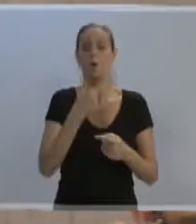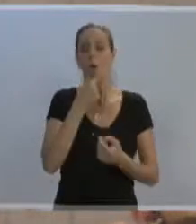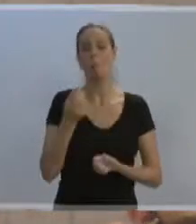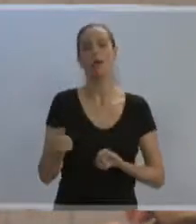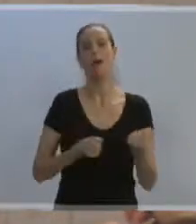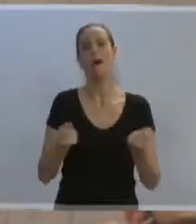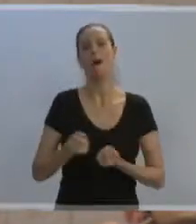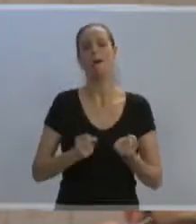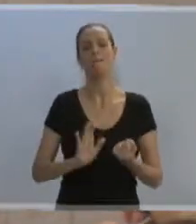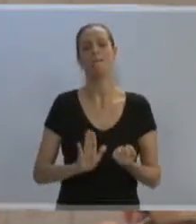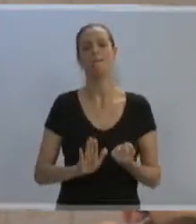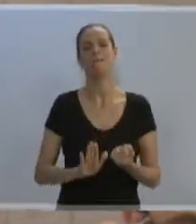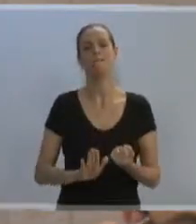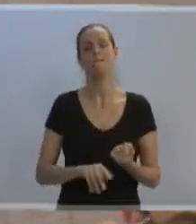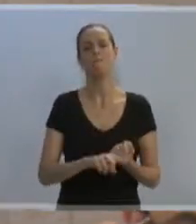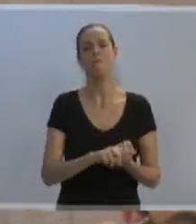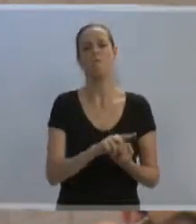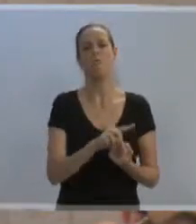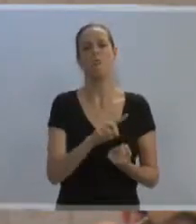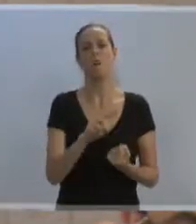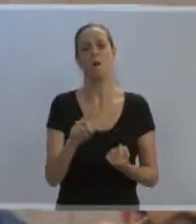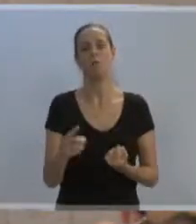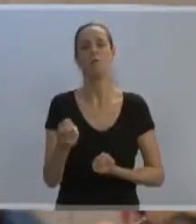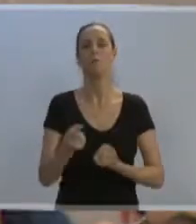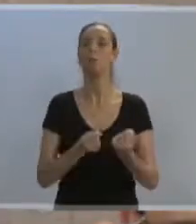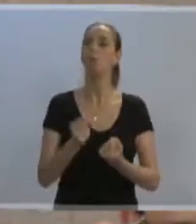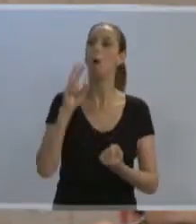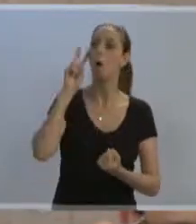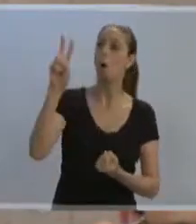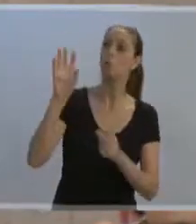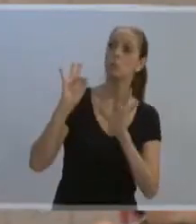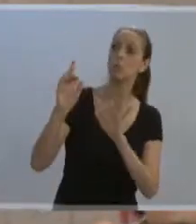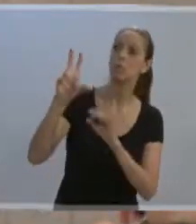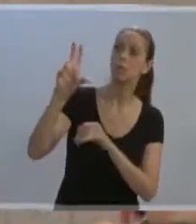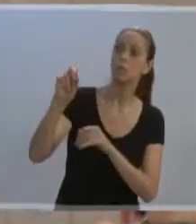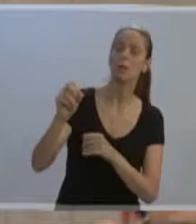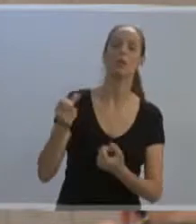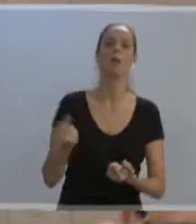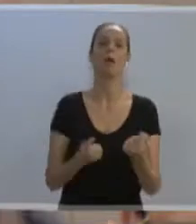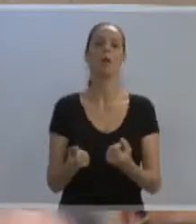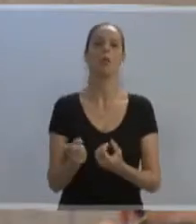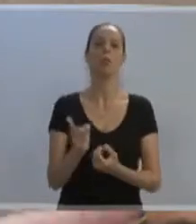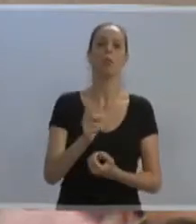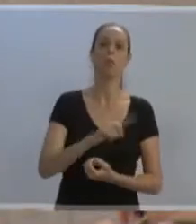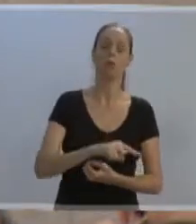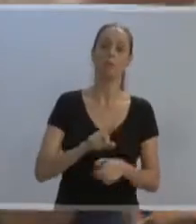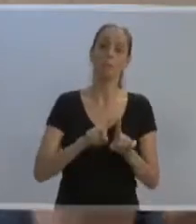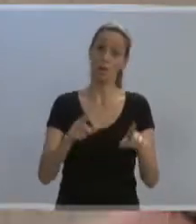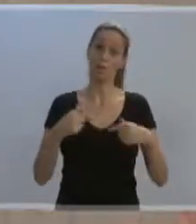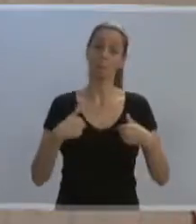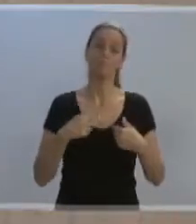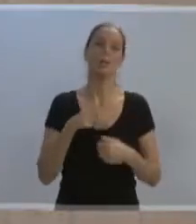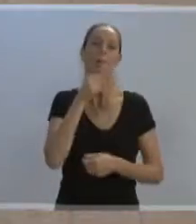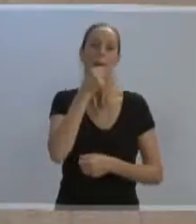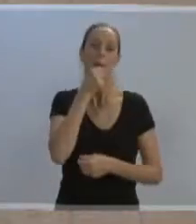retirar o pé na hora errada eu particularmente procuro estar sempre na av a cidade